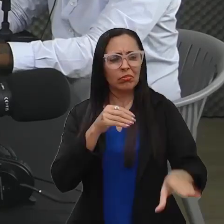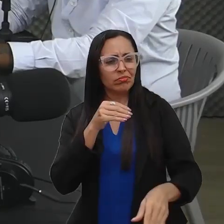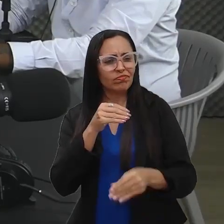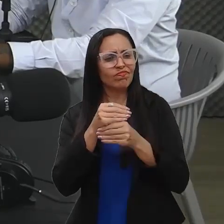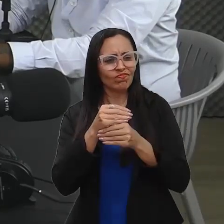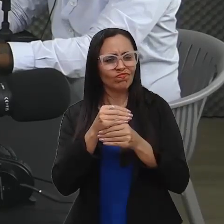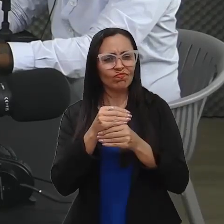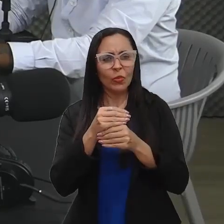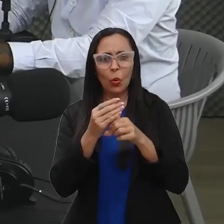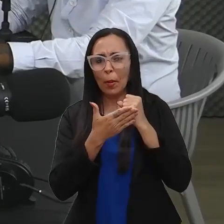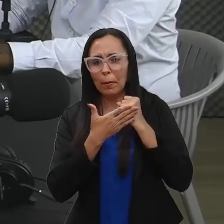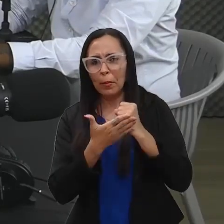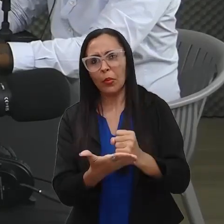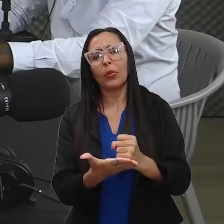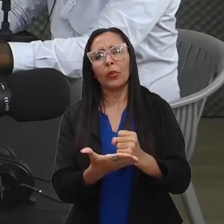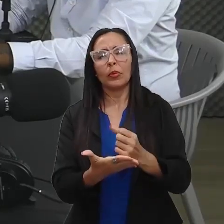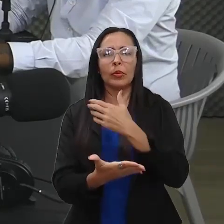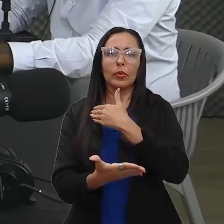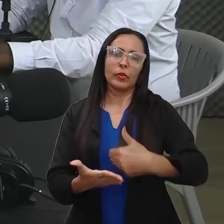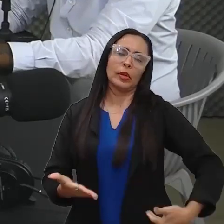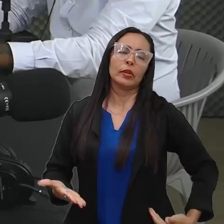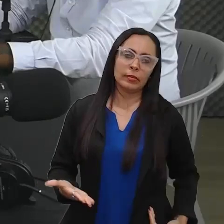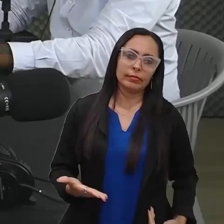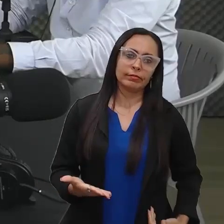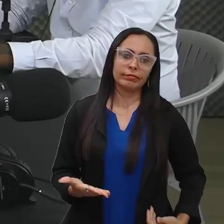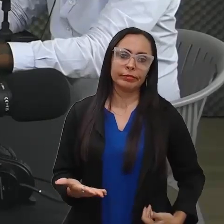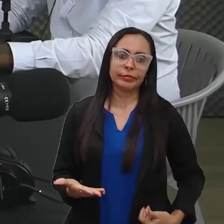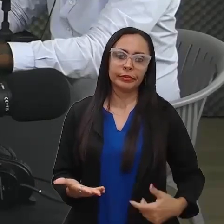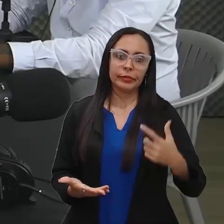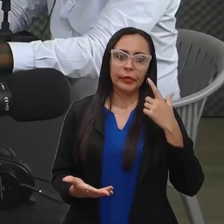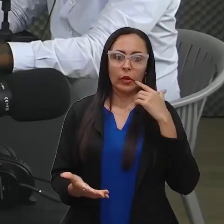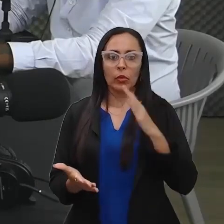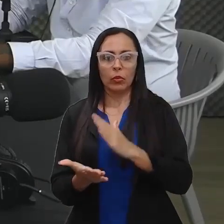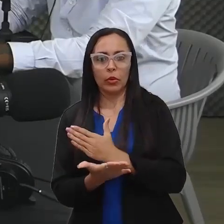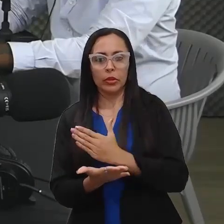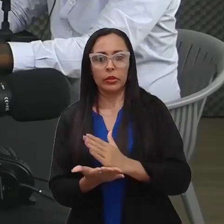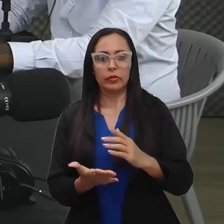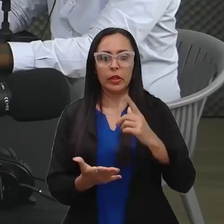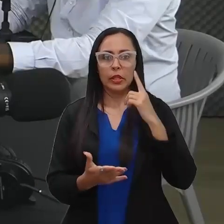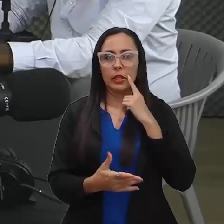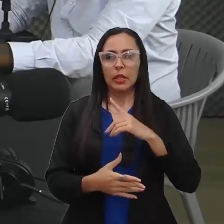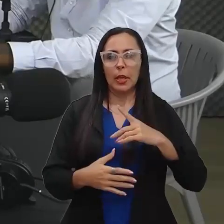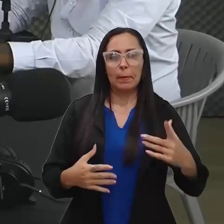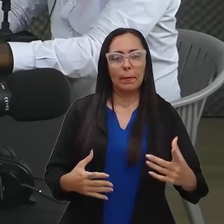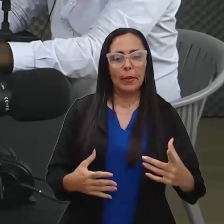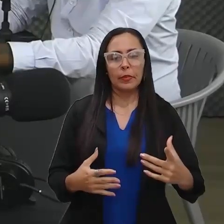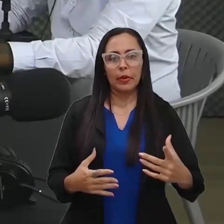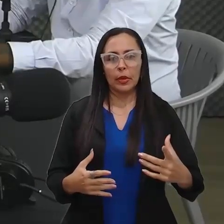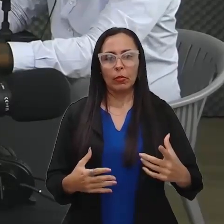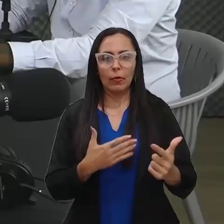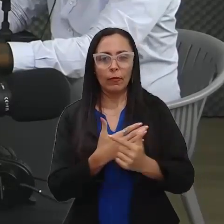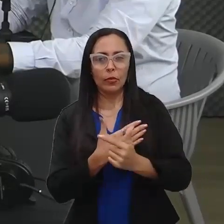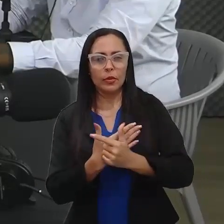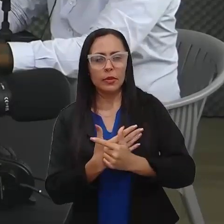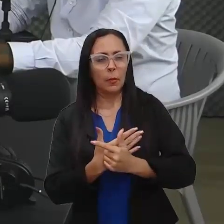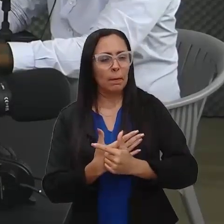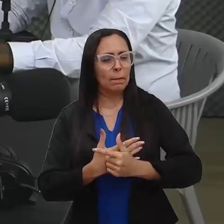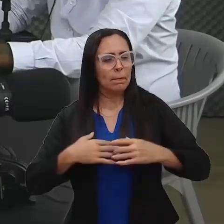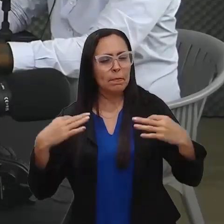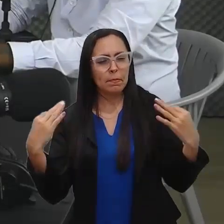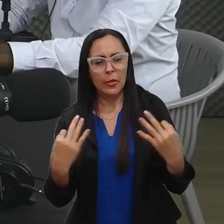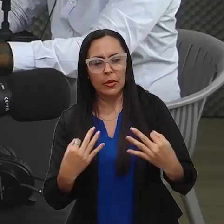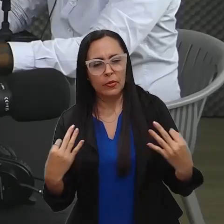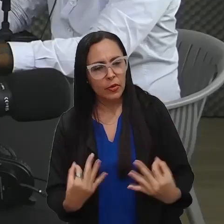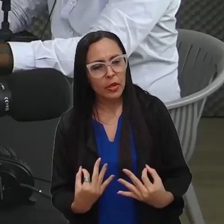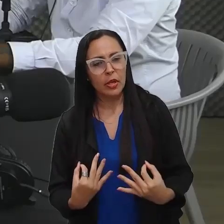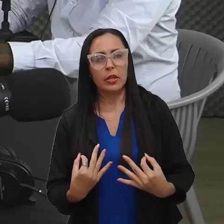mas que às vezes, muitas vezes, exerce um papel brilhante no acolhimento,